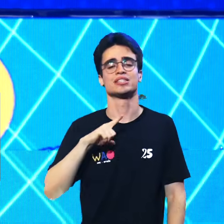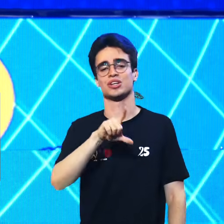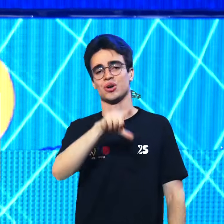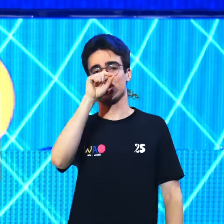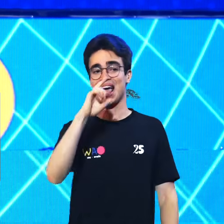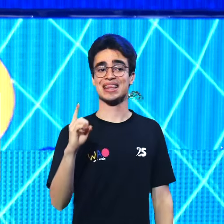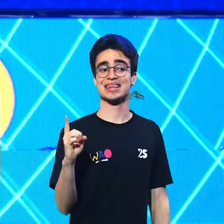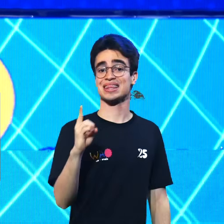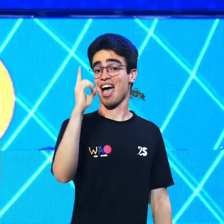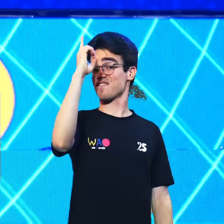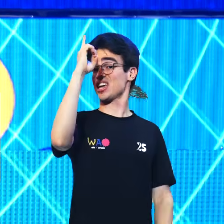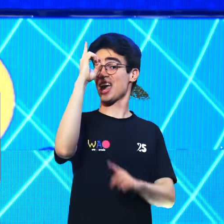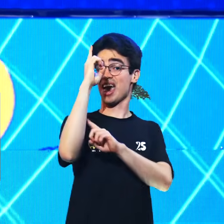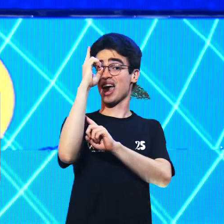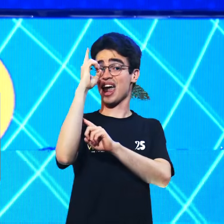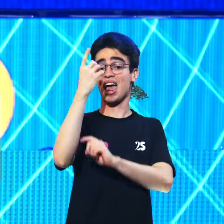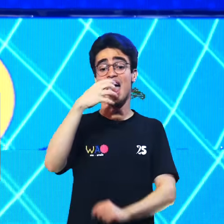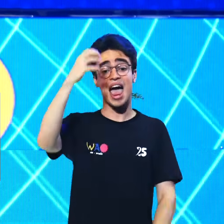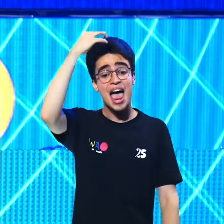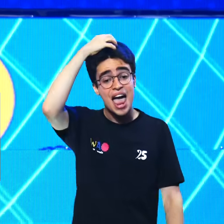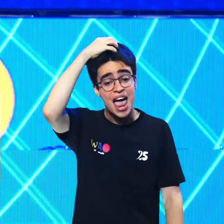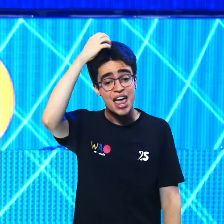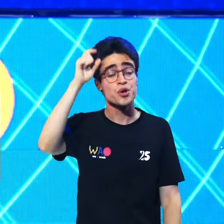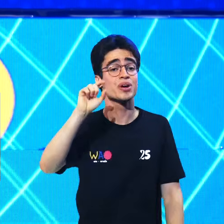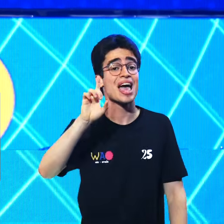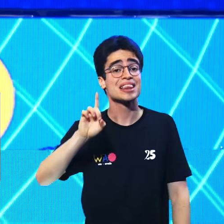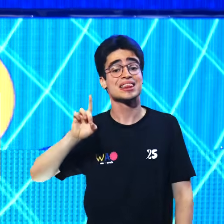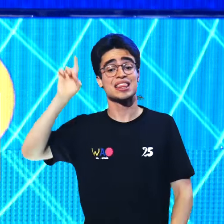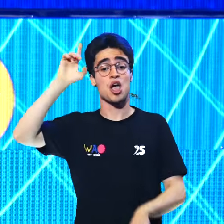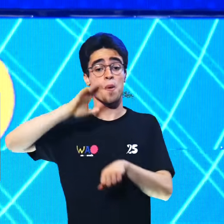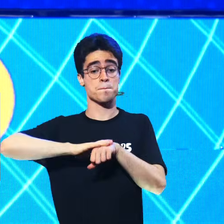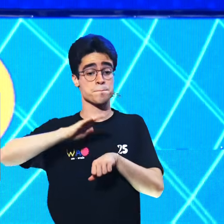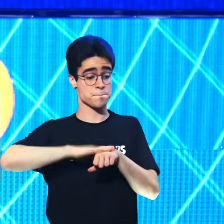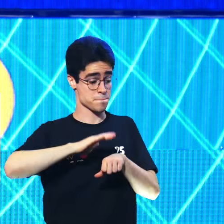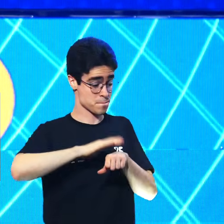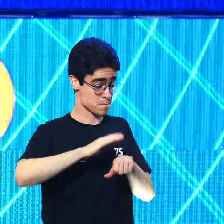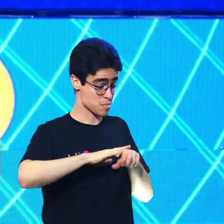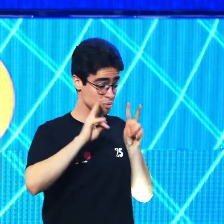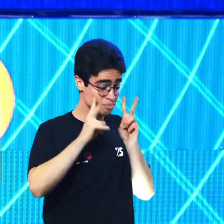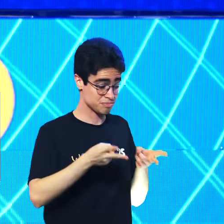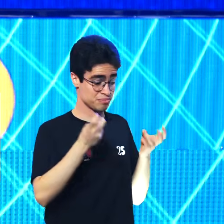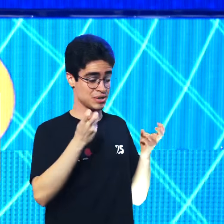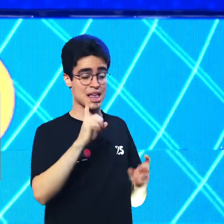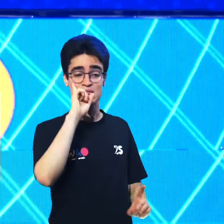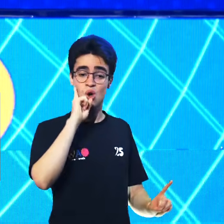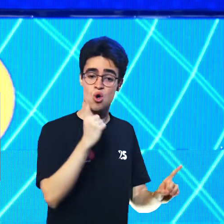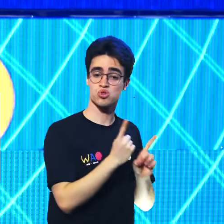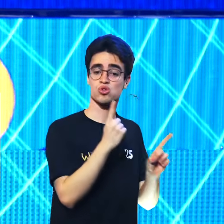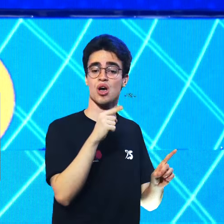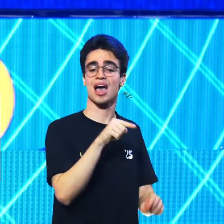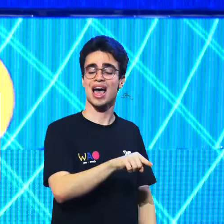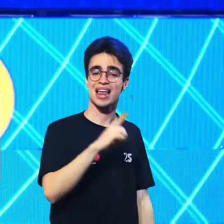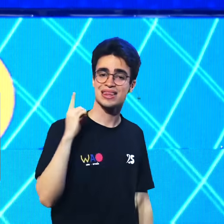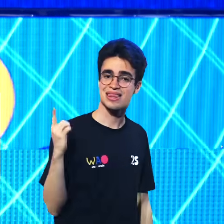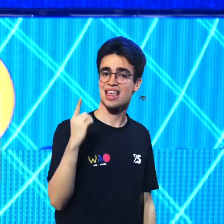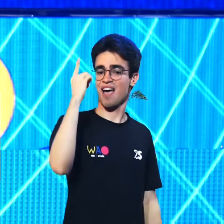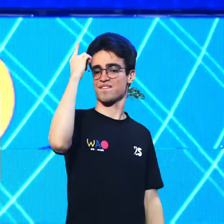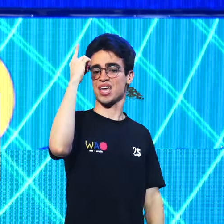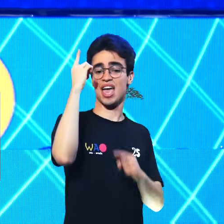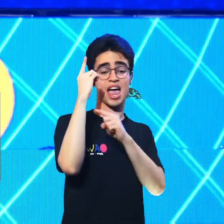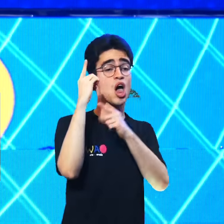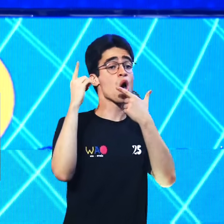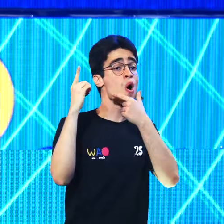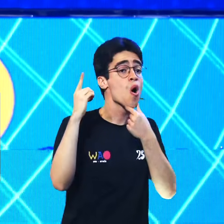Davi como rei sobre quem o próprio Deus testemunhou. Encontrei Davi, filho de Jessé,